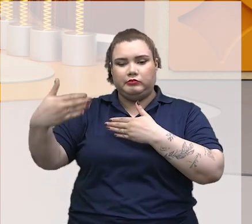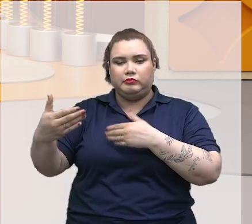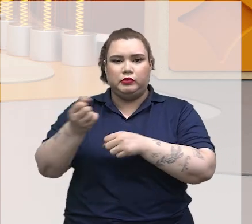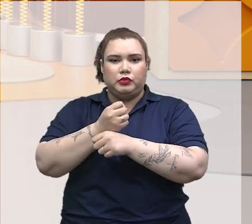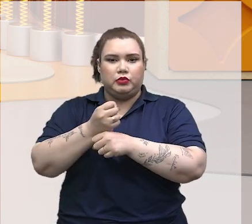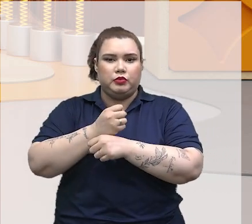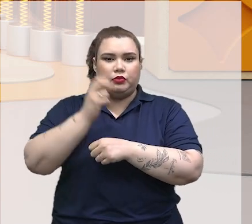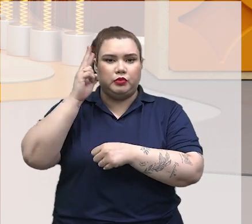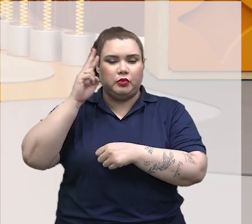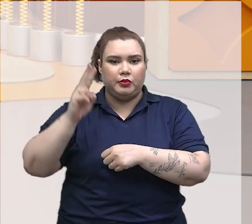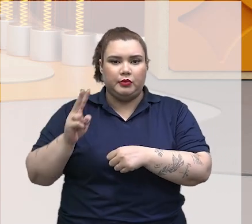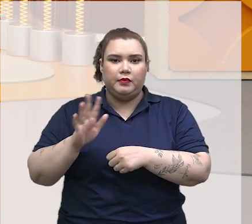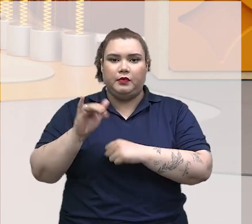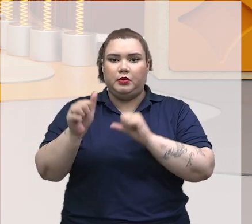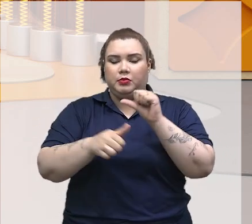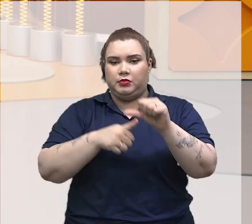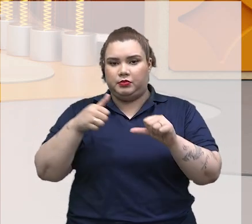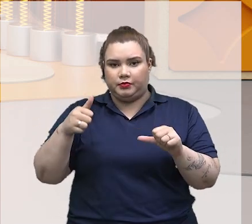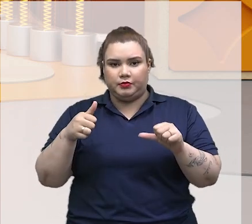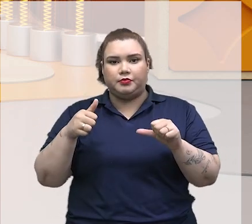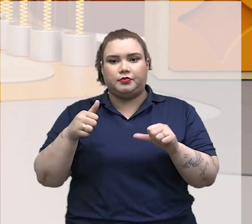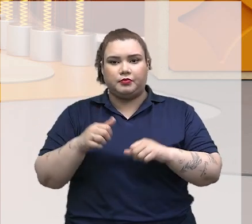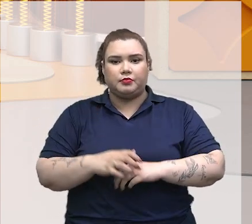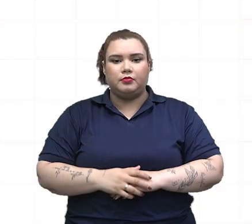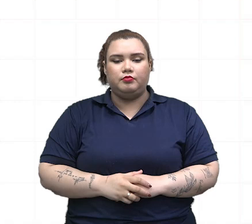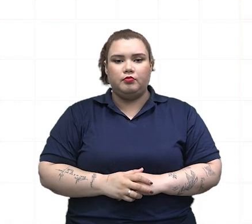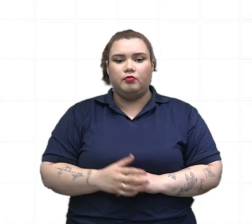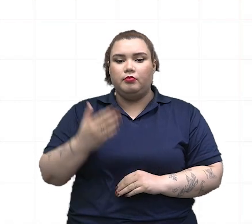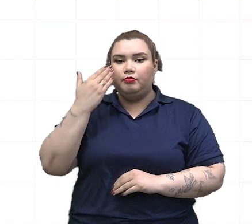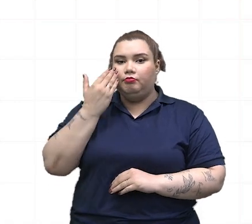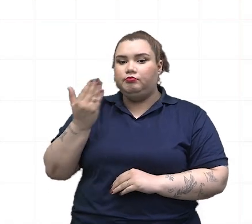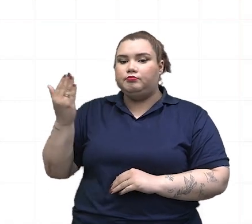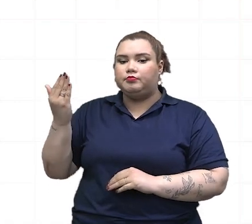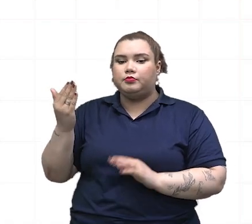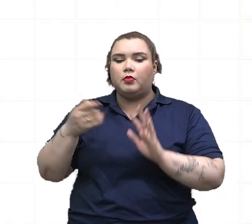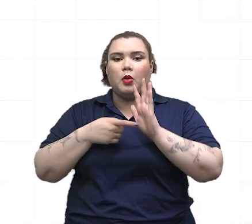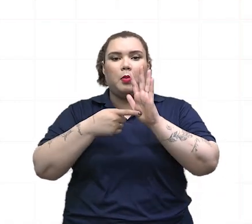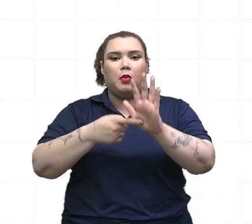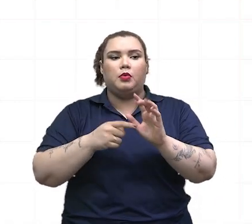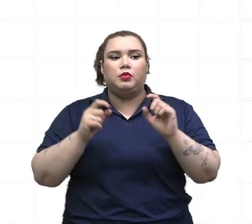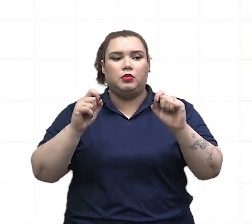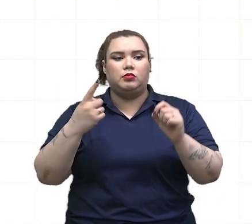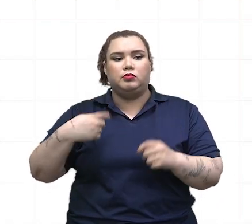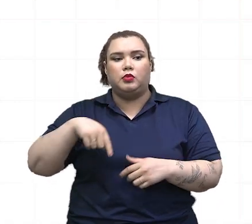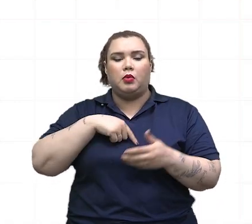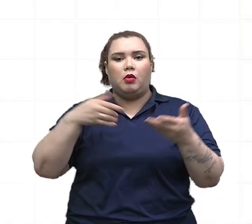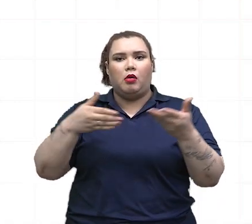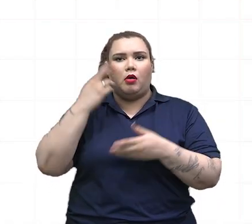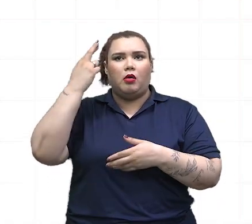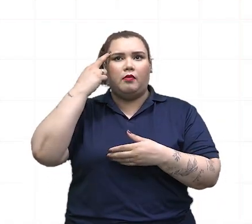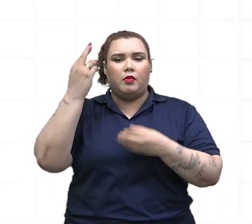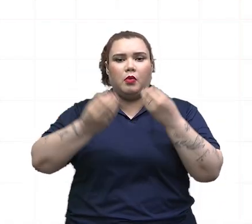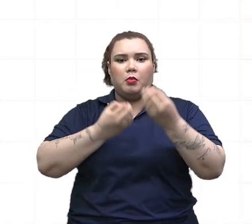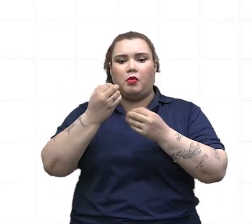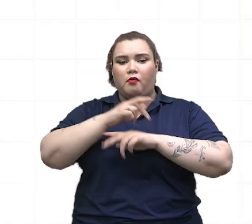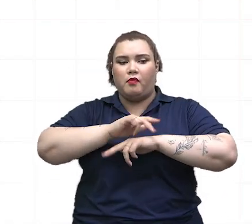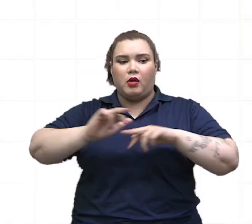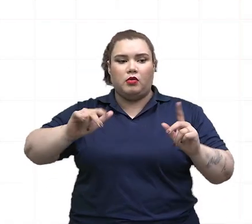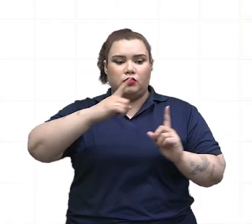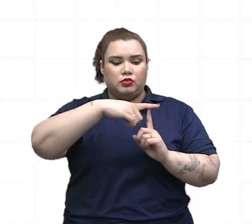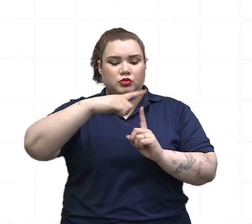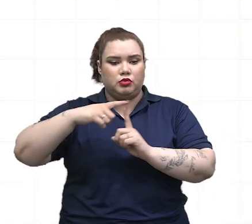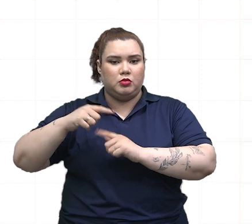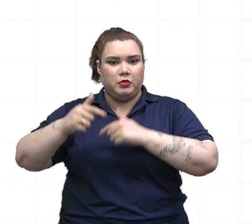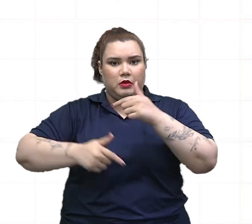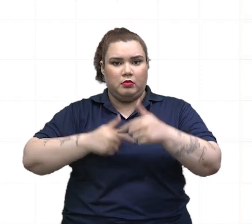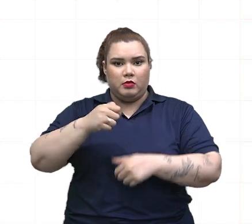que vai mudando essa conotação. Então, acompanhem comigo, olha só, vamos então refletir sobre as diversas formas de trabalho